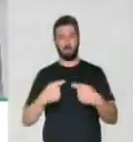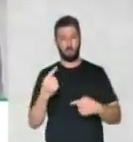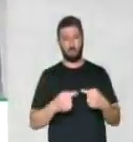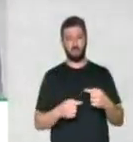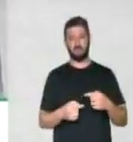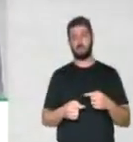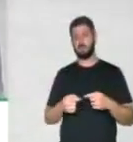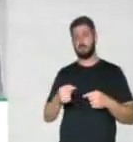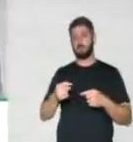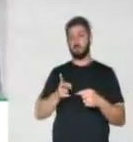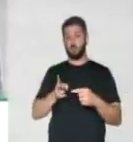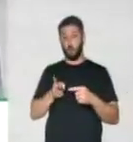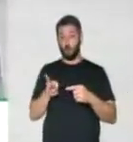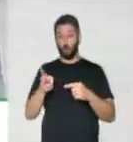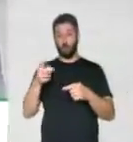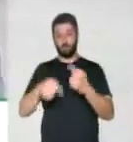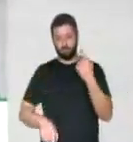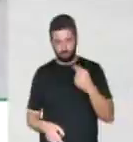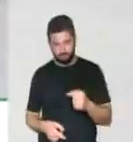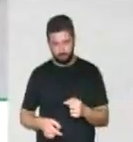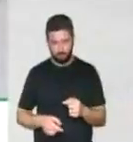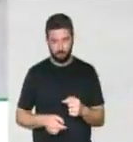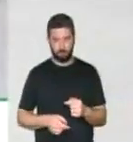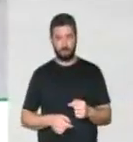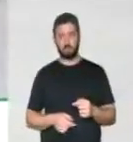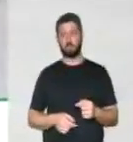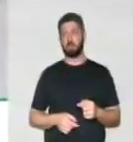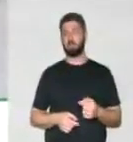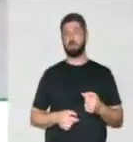políticas descontinuadas,